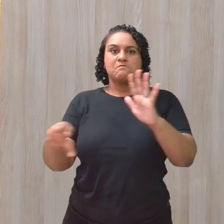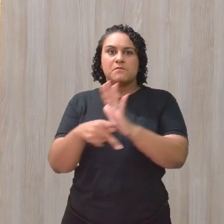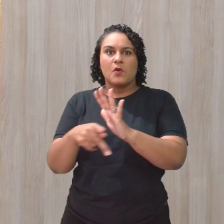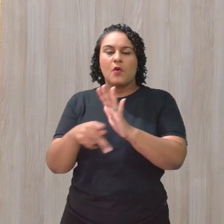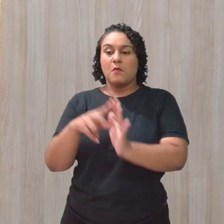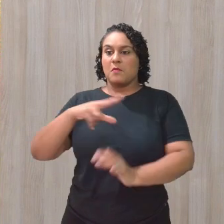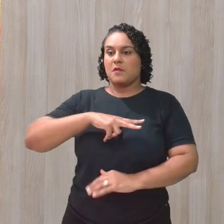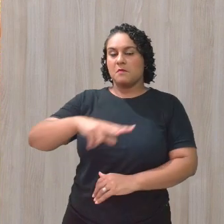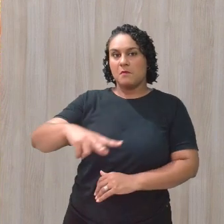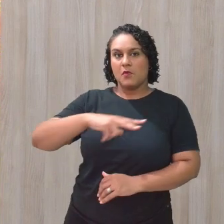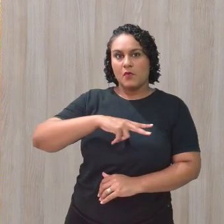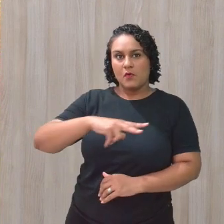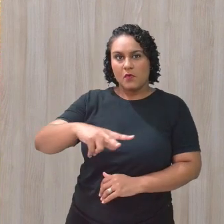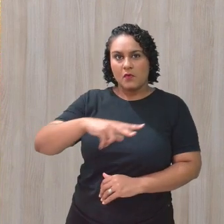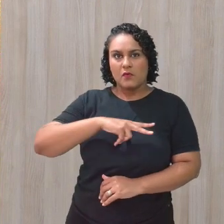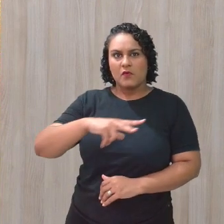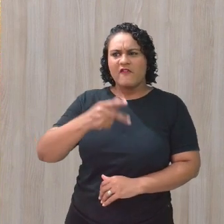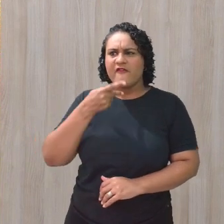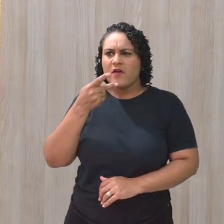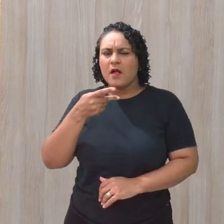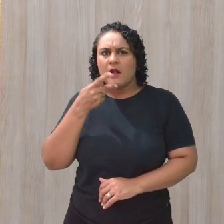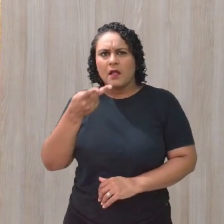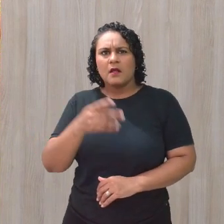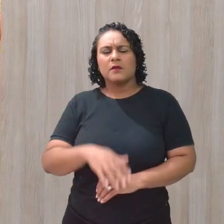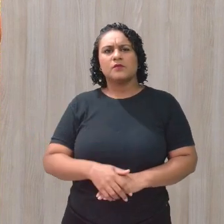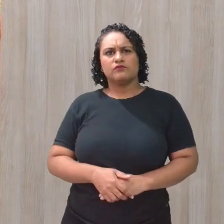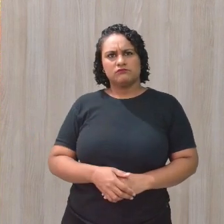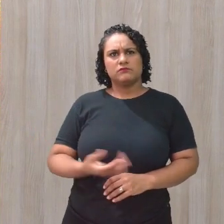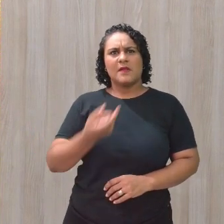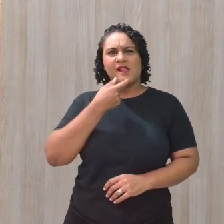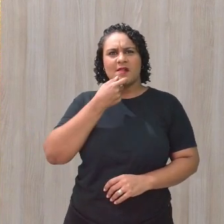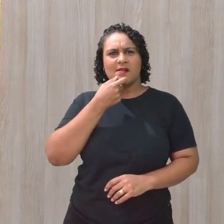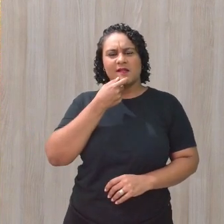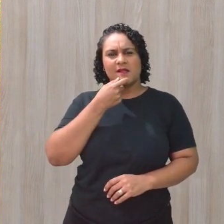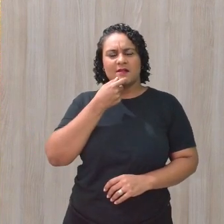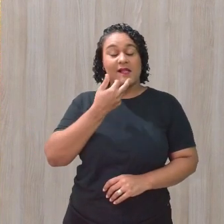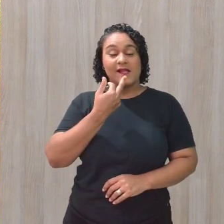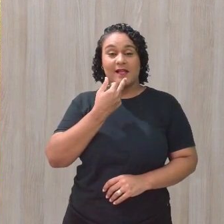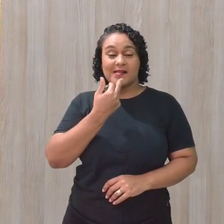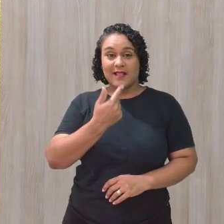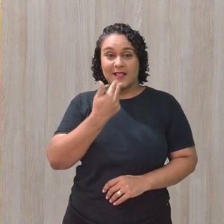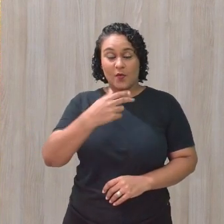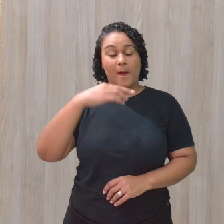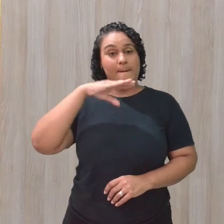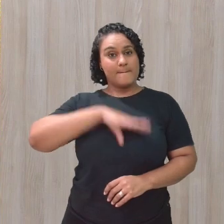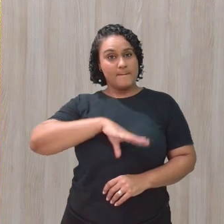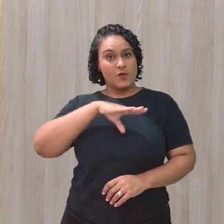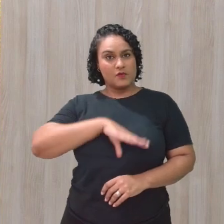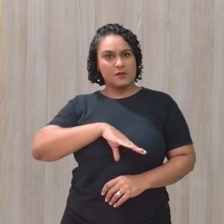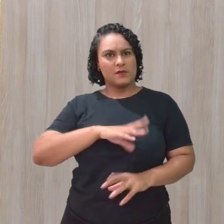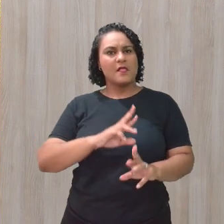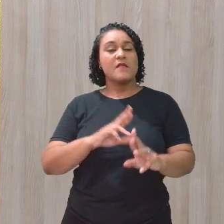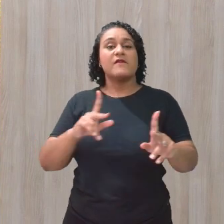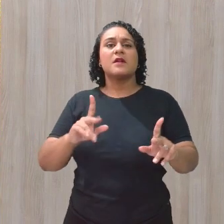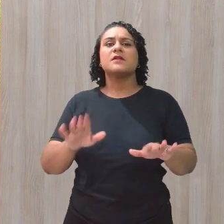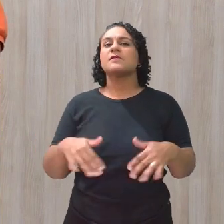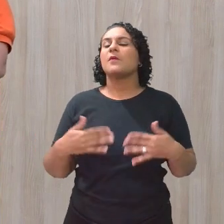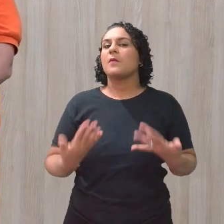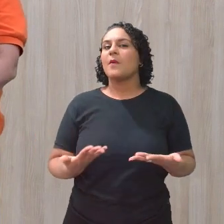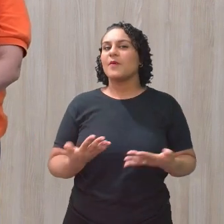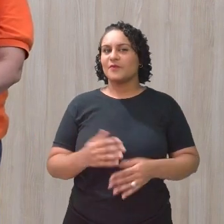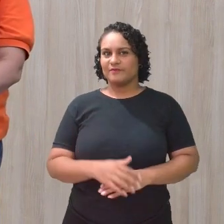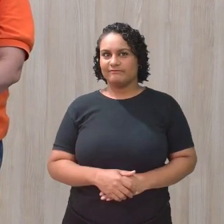de Portugal, falando a língua portuguesa? Ah, a diferença? E aí, o que é que vocês